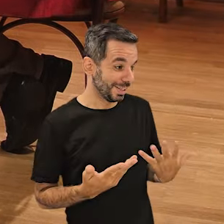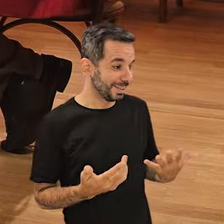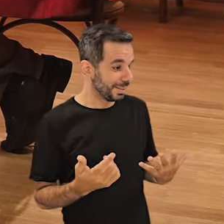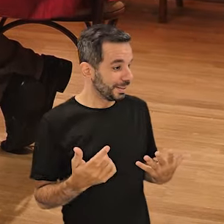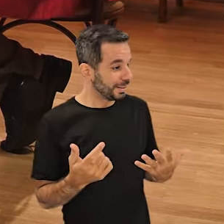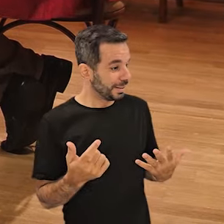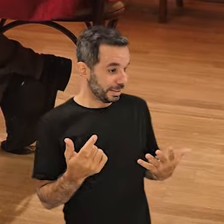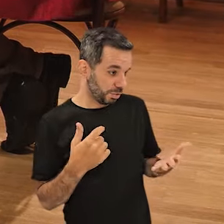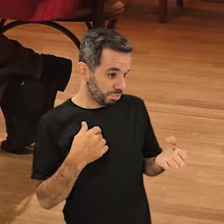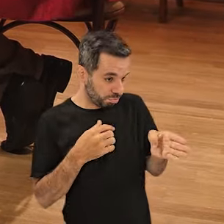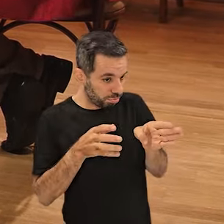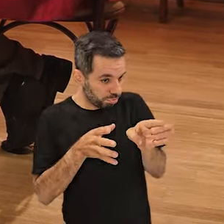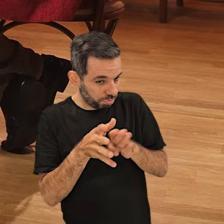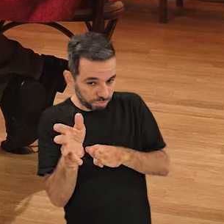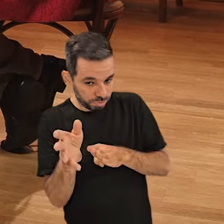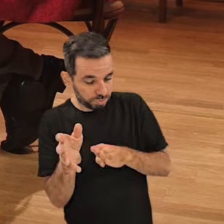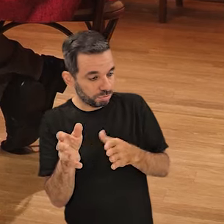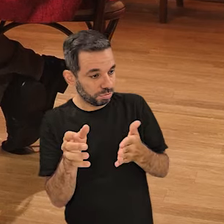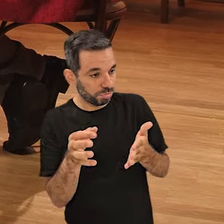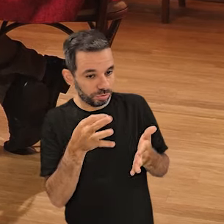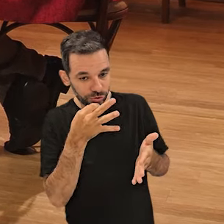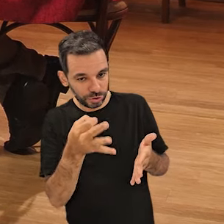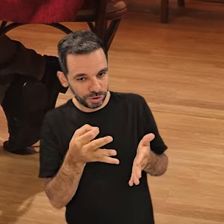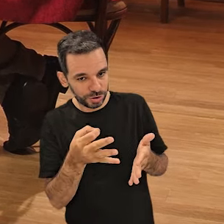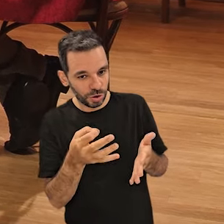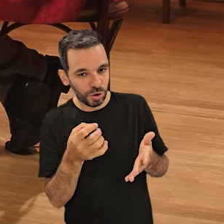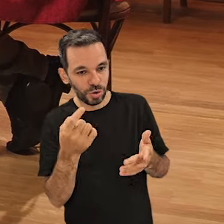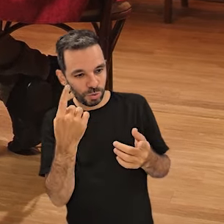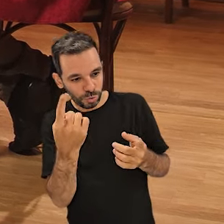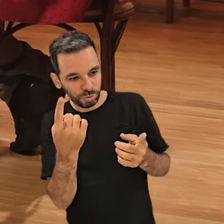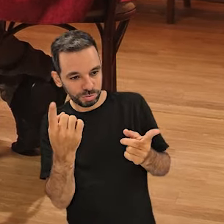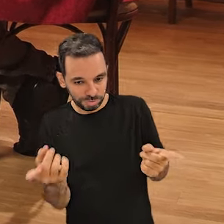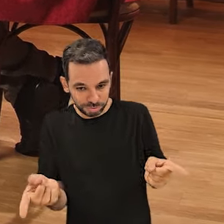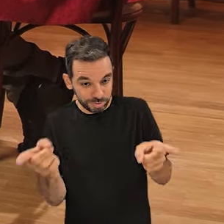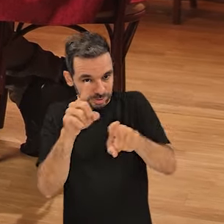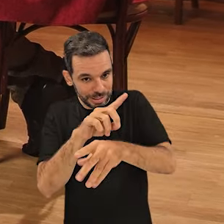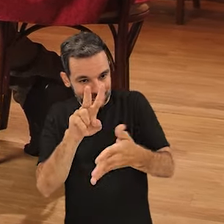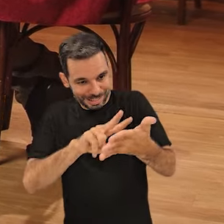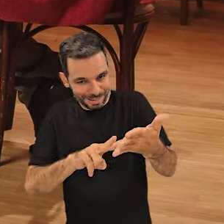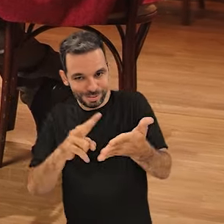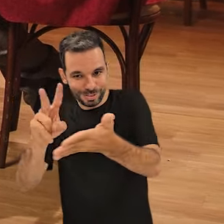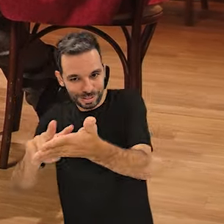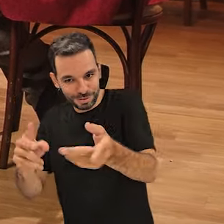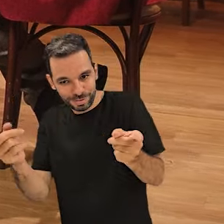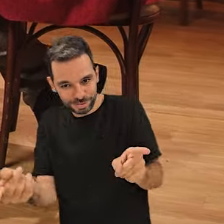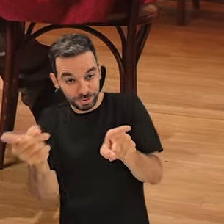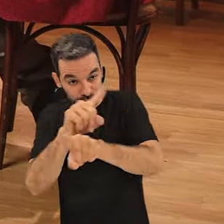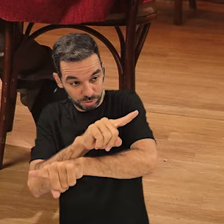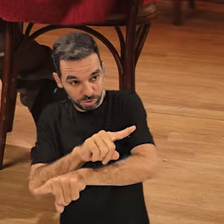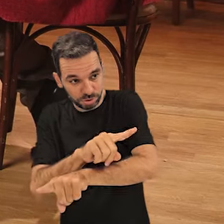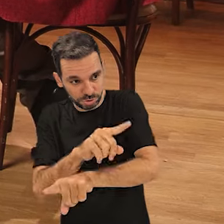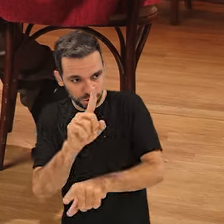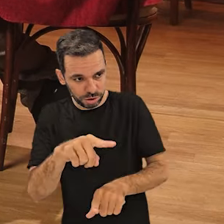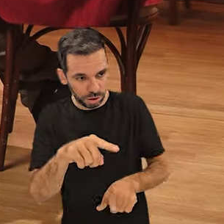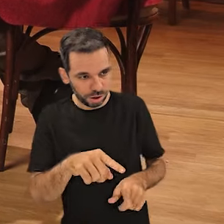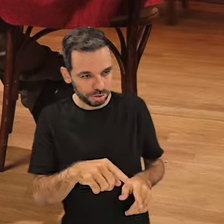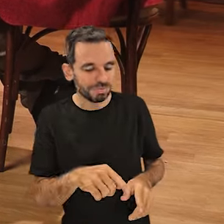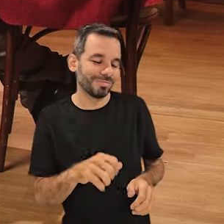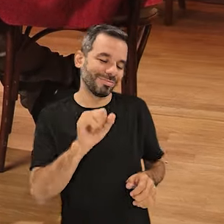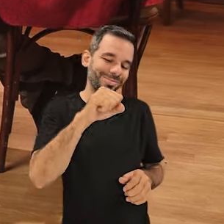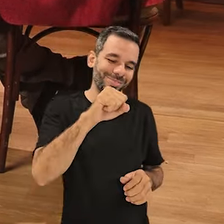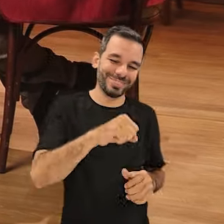eu pegar, então, uma... então é um lê o outro lê um. Né? Isso. Tá bom. Então eu vou pedir...